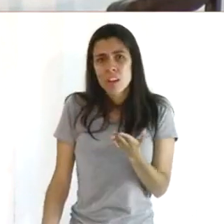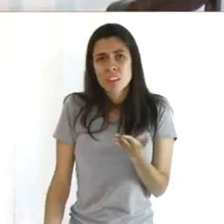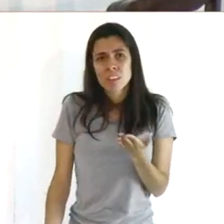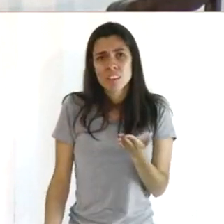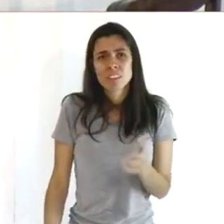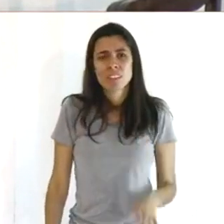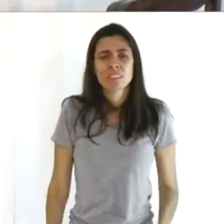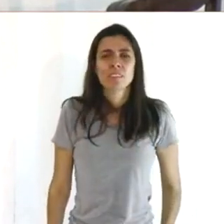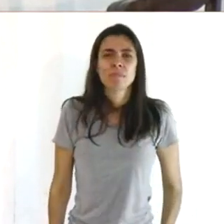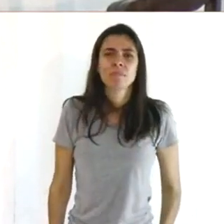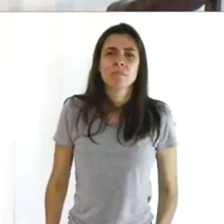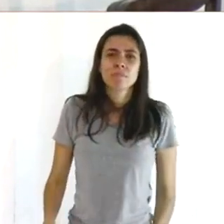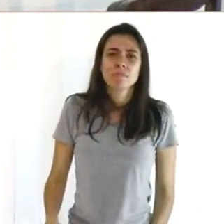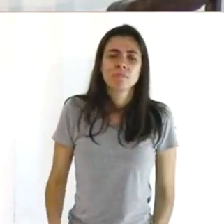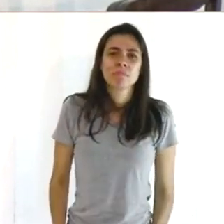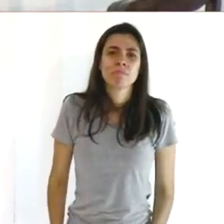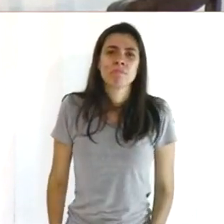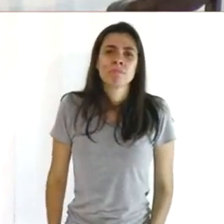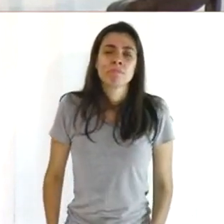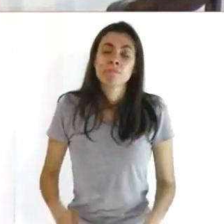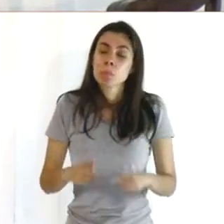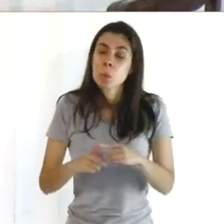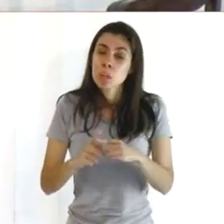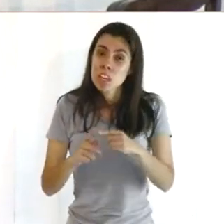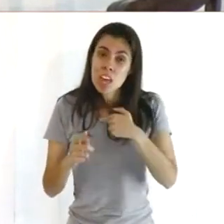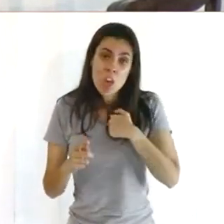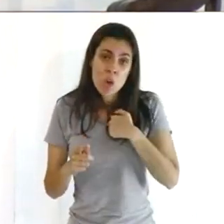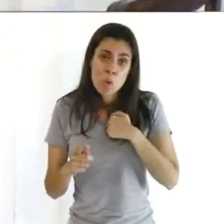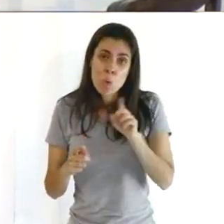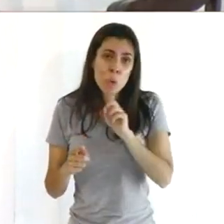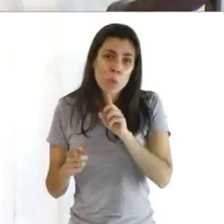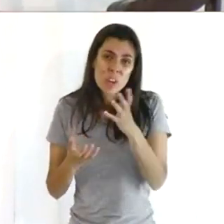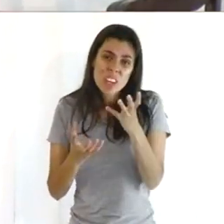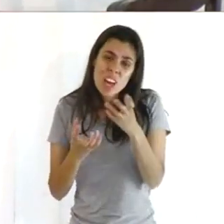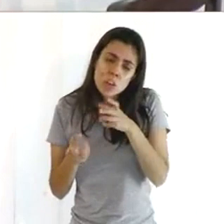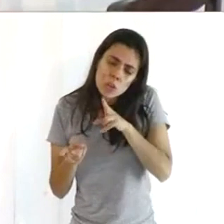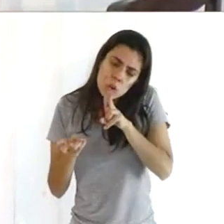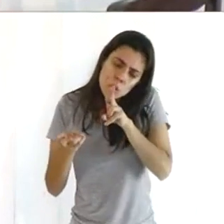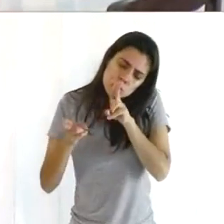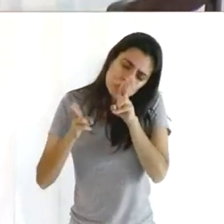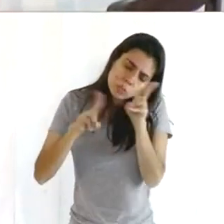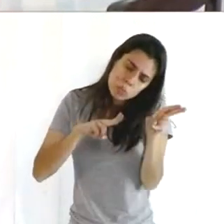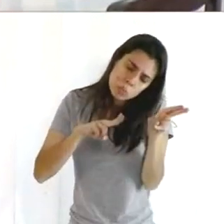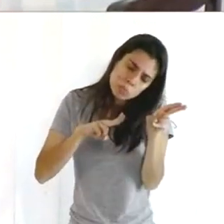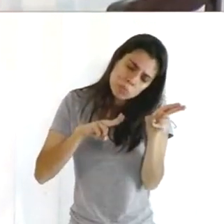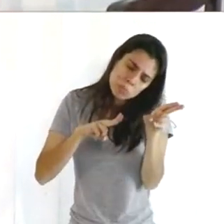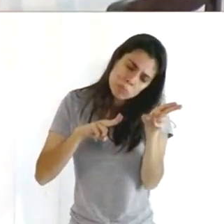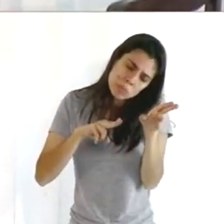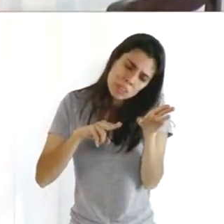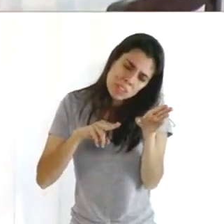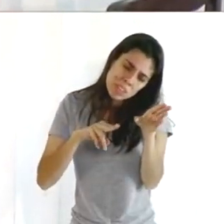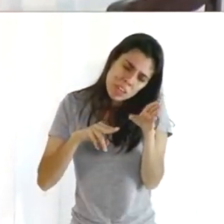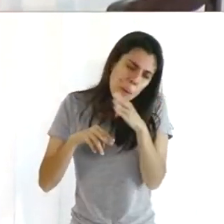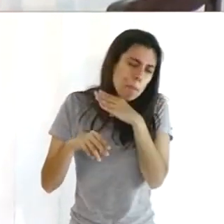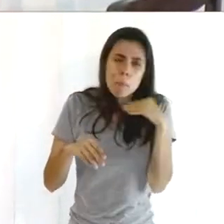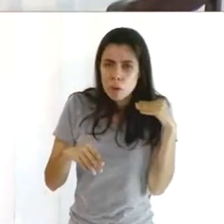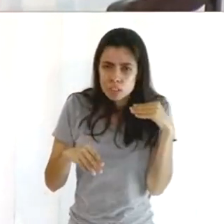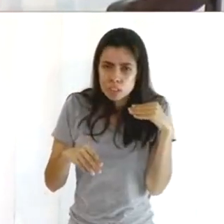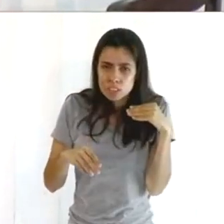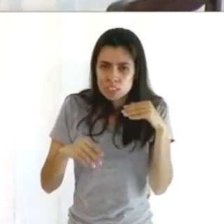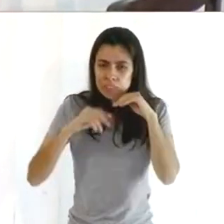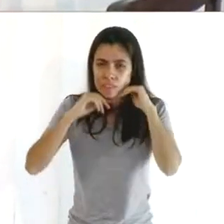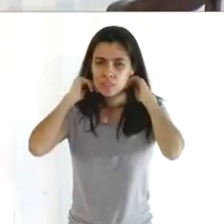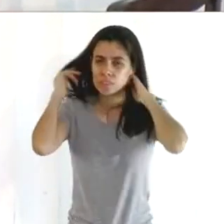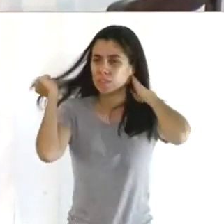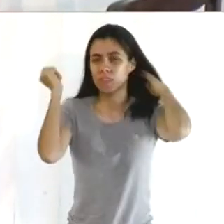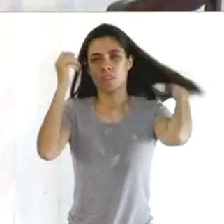ele fala assim: para que eu não durma o sono da morte. Um salmo paralelo a este, agora desse ponto em diante da mensagem, eu vou